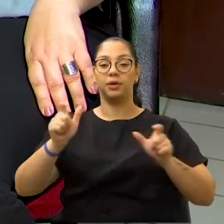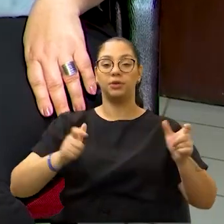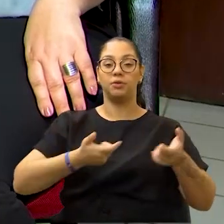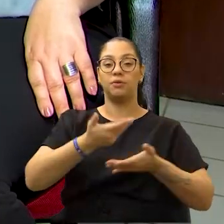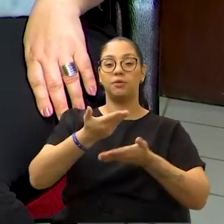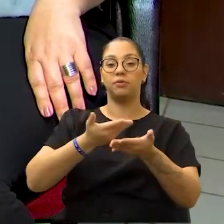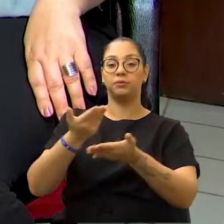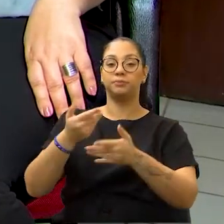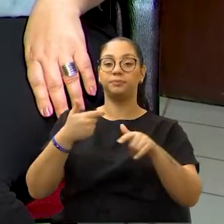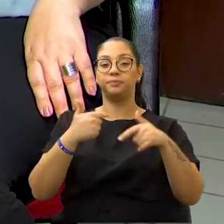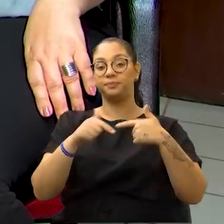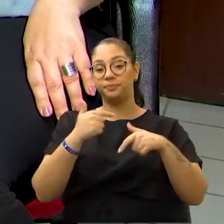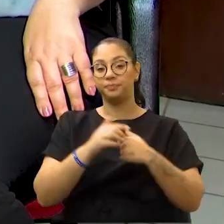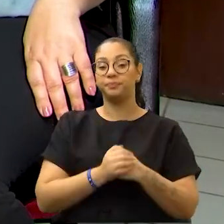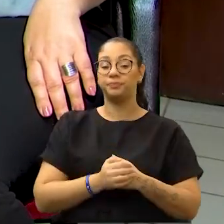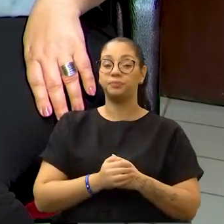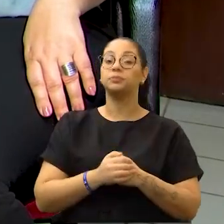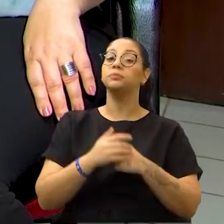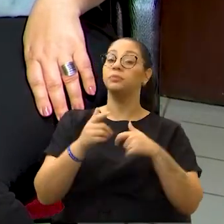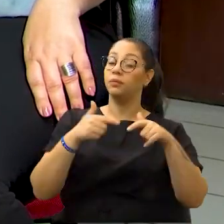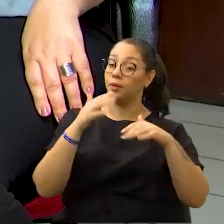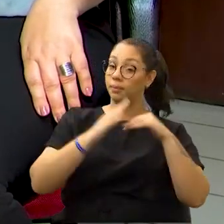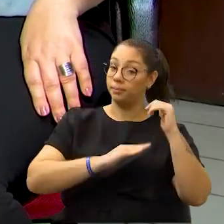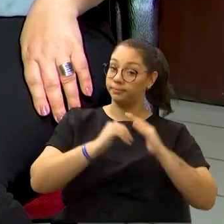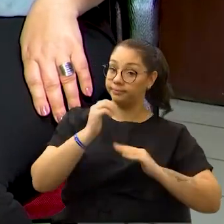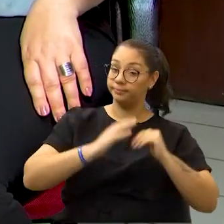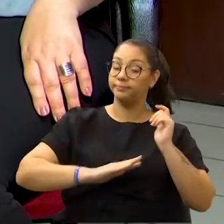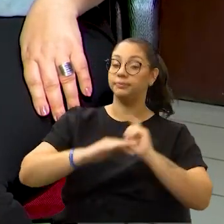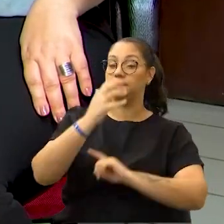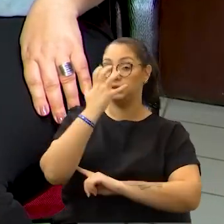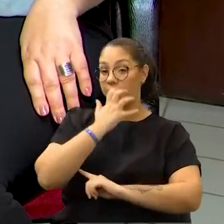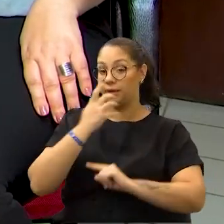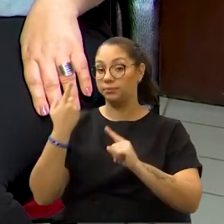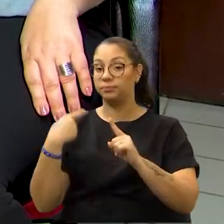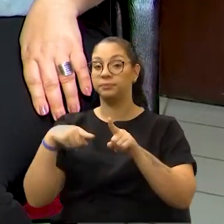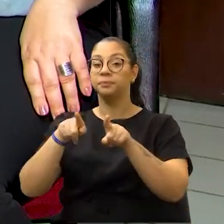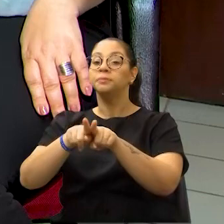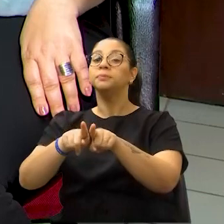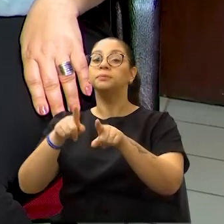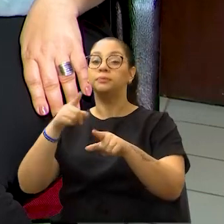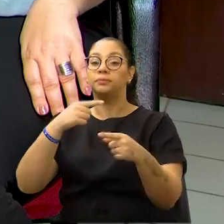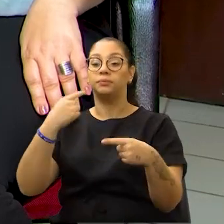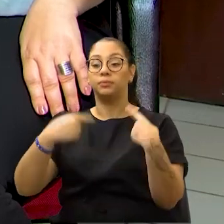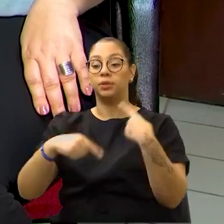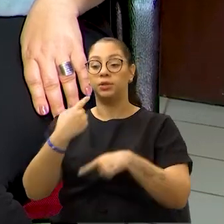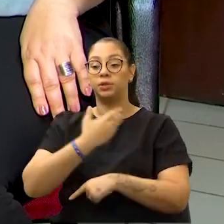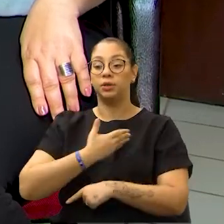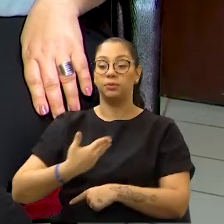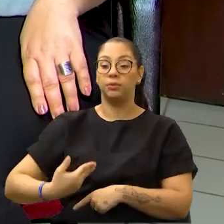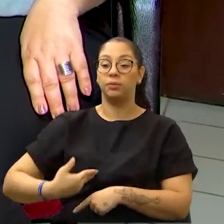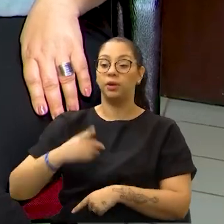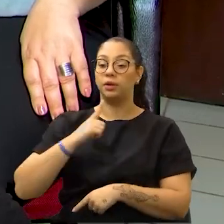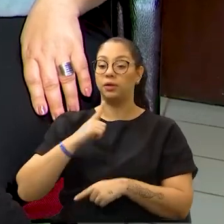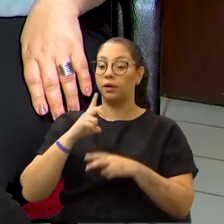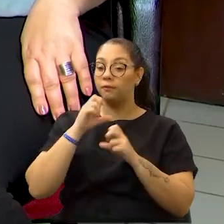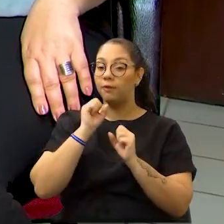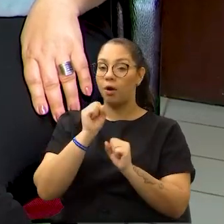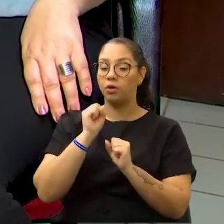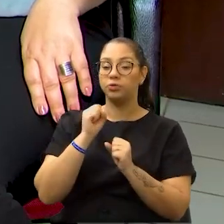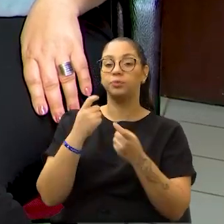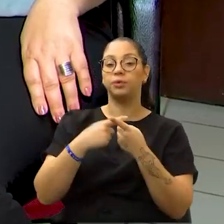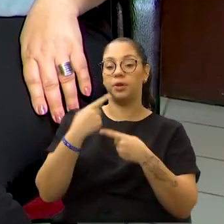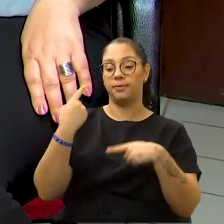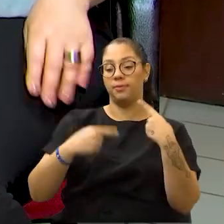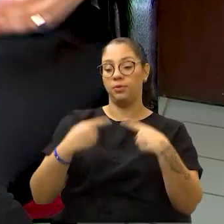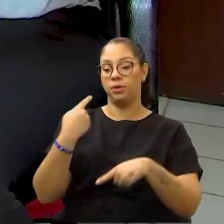por meio dos trabalhos sérios, alinhados à política pública. Nós temos isso muito, muito forte, que